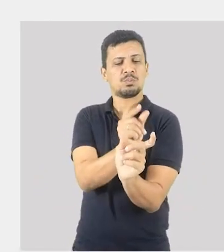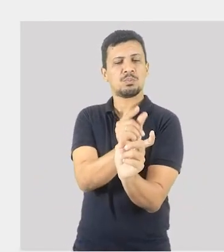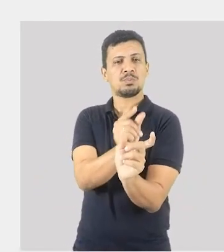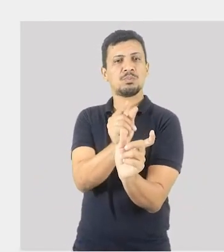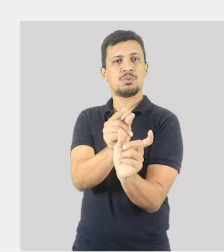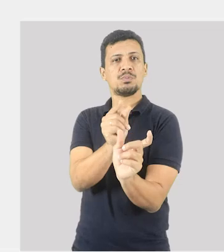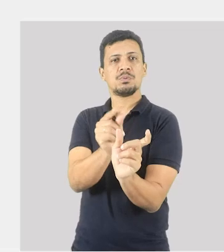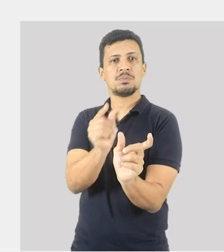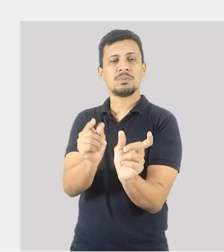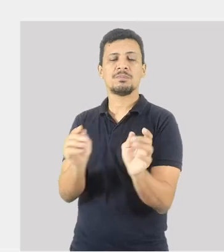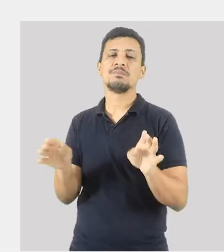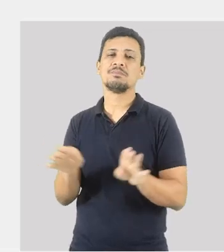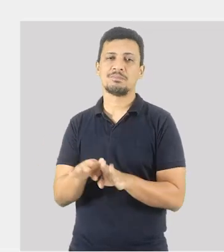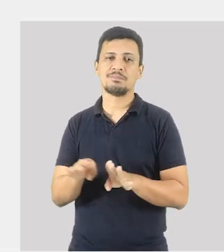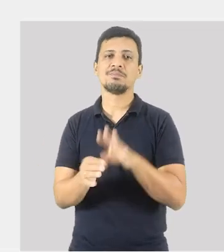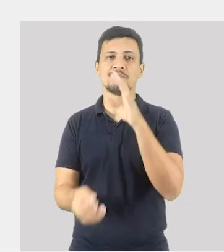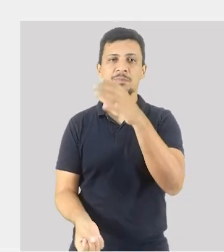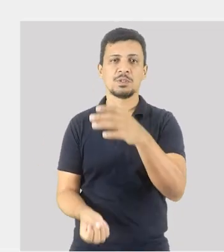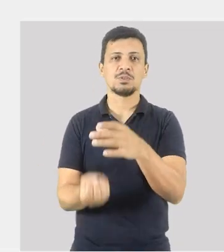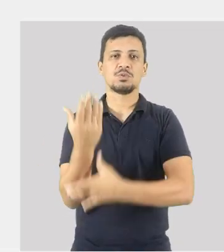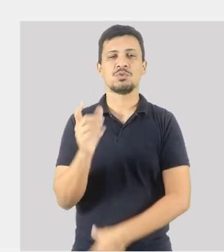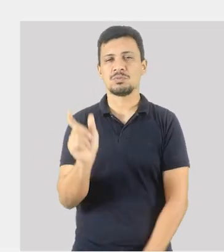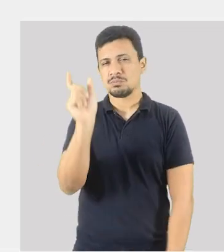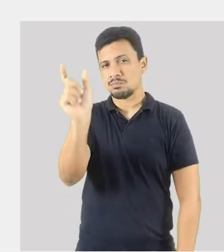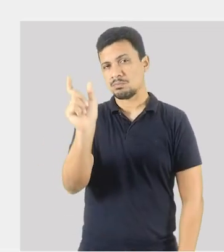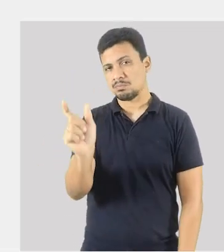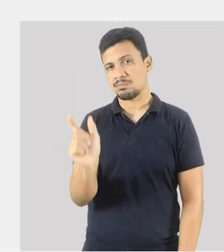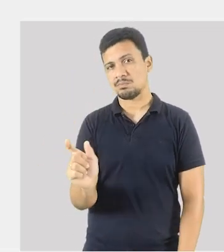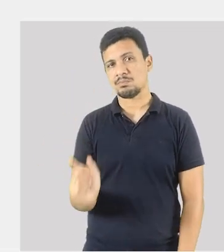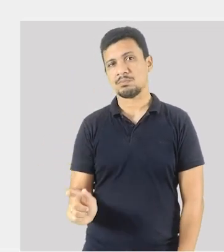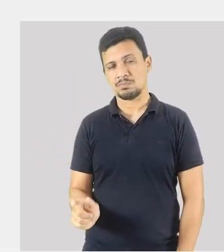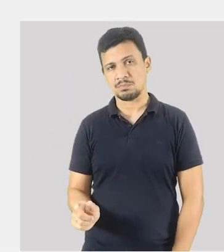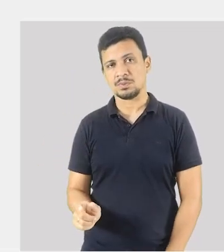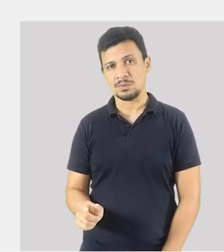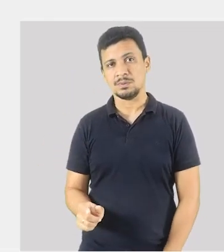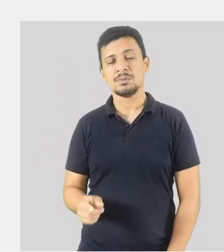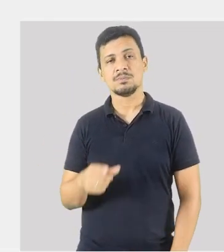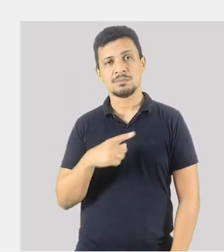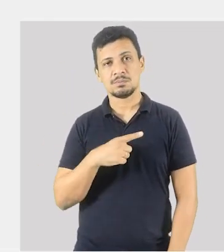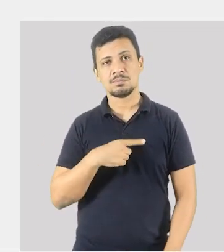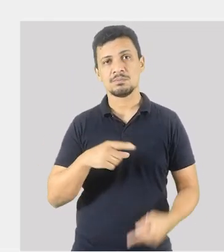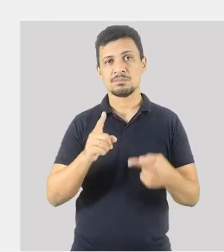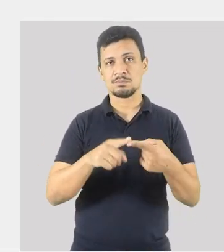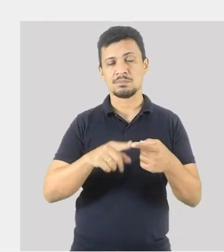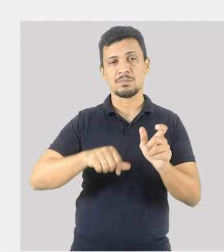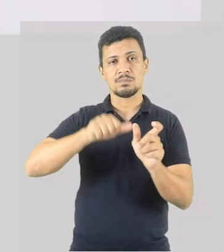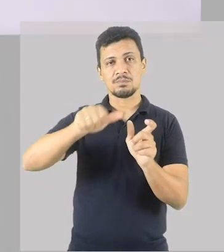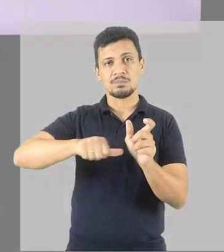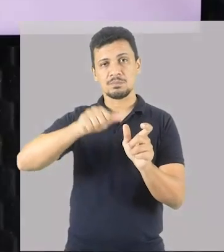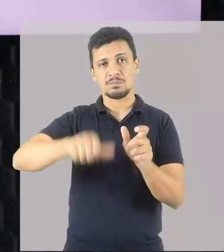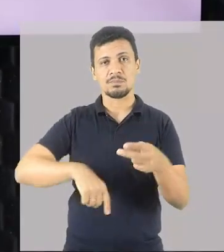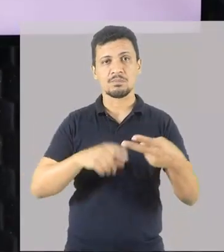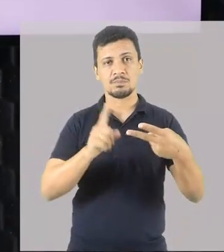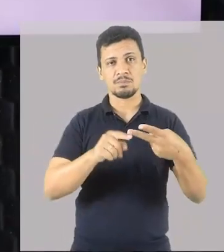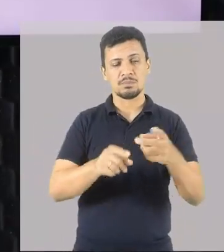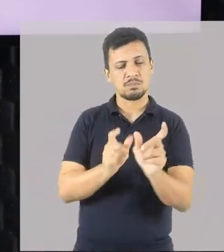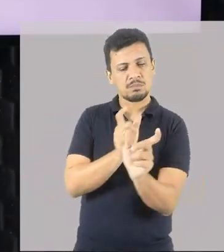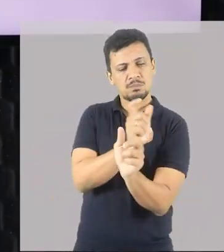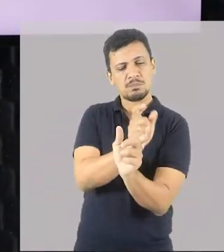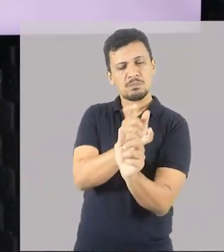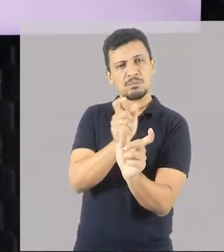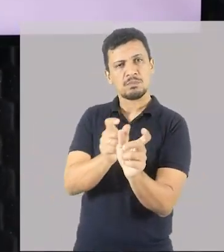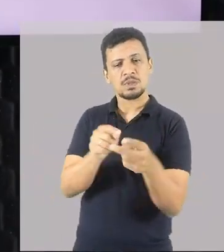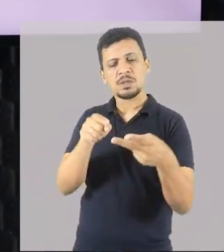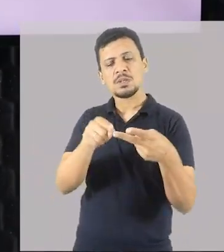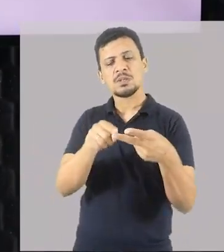processo, um grande processo, a formação das nossas palavras, né? São os dois grandes processos, a derivação e a composição. E o que difere do